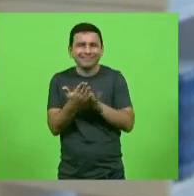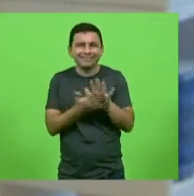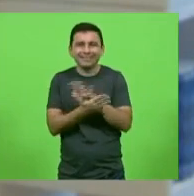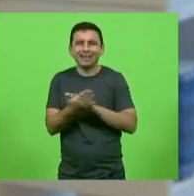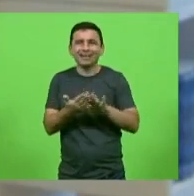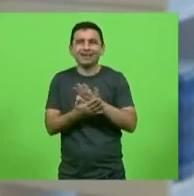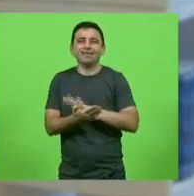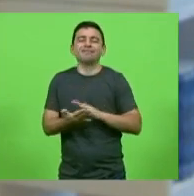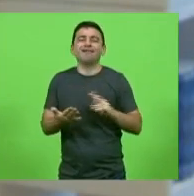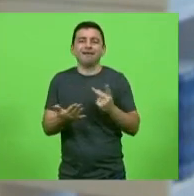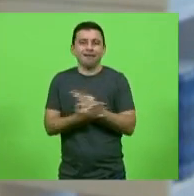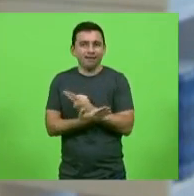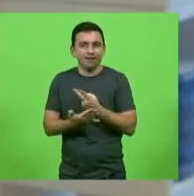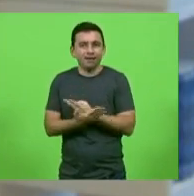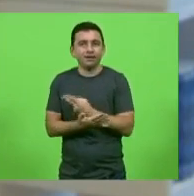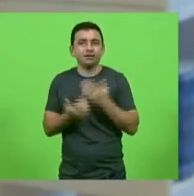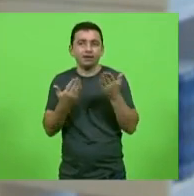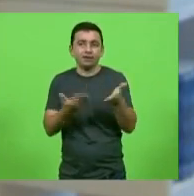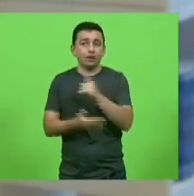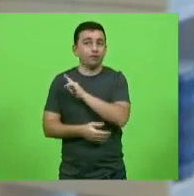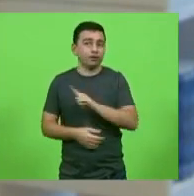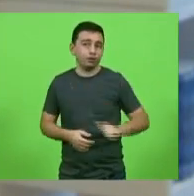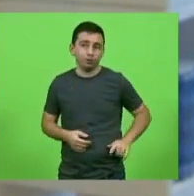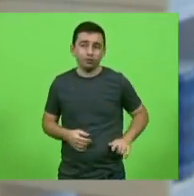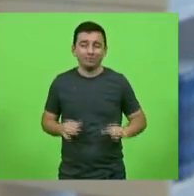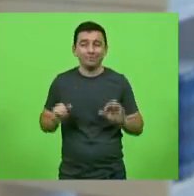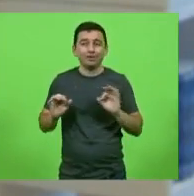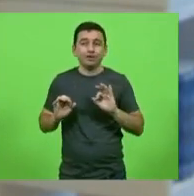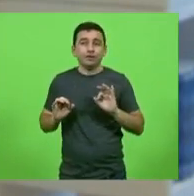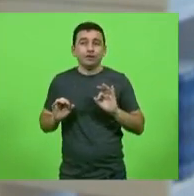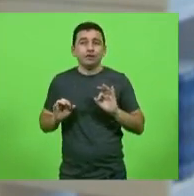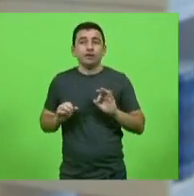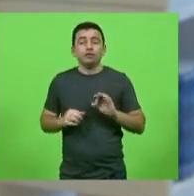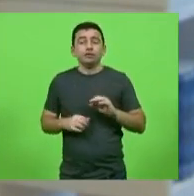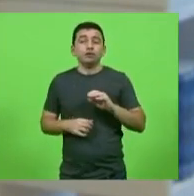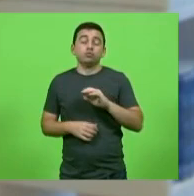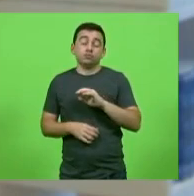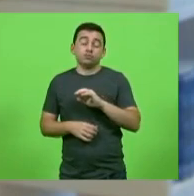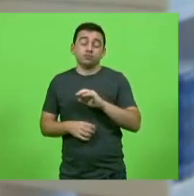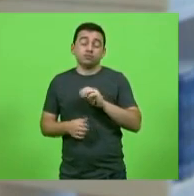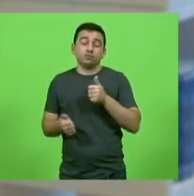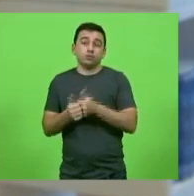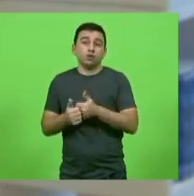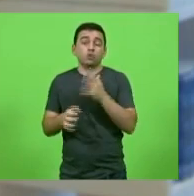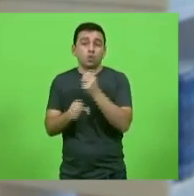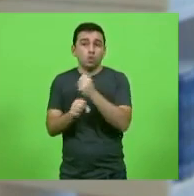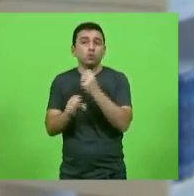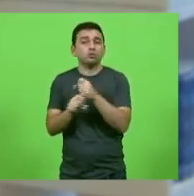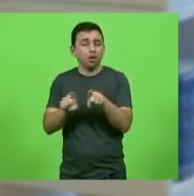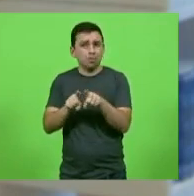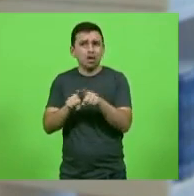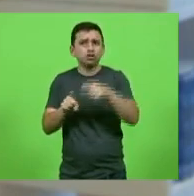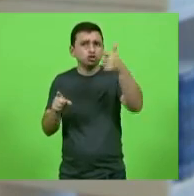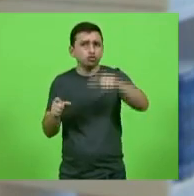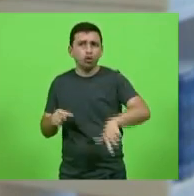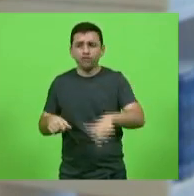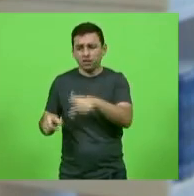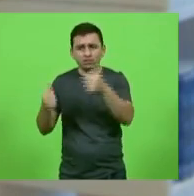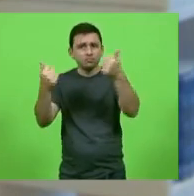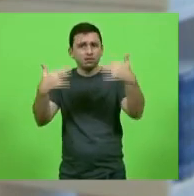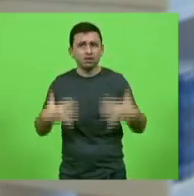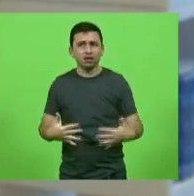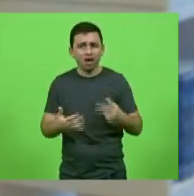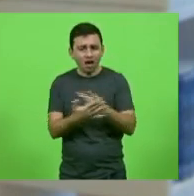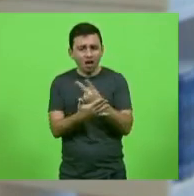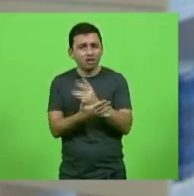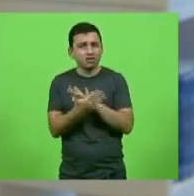por parte do senhor governador do estado. Ou seja, o Tribunal de Contas do Estado de Santa Catarina também ratifica a inexistência de ato ilegal por parte de